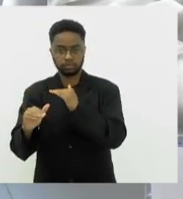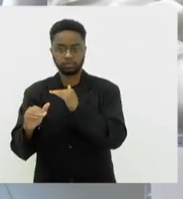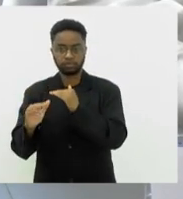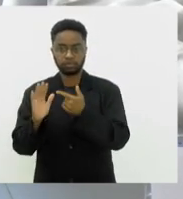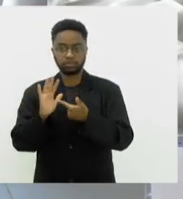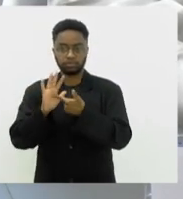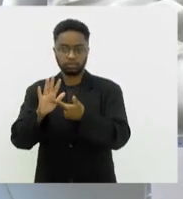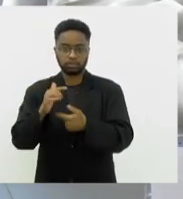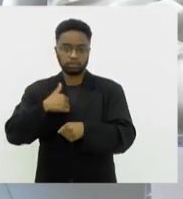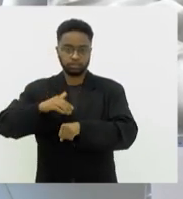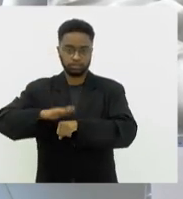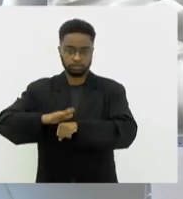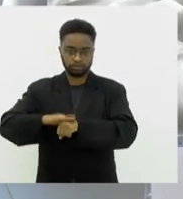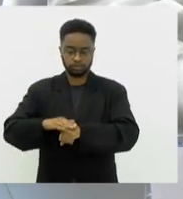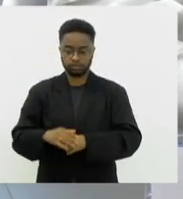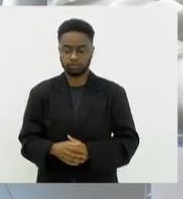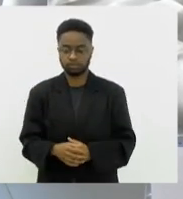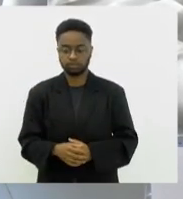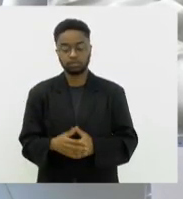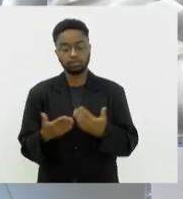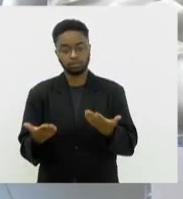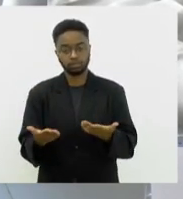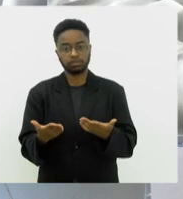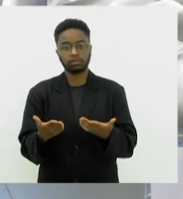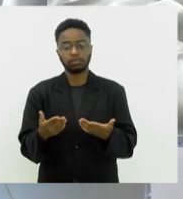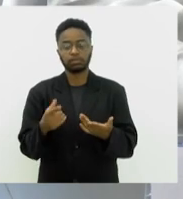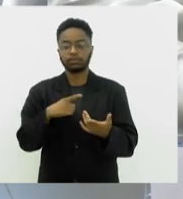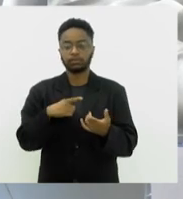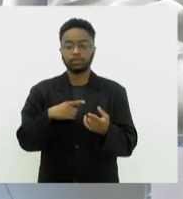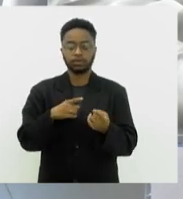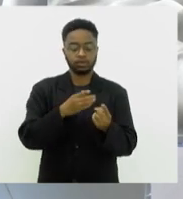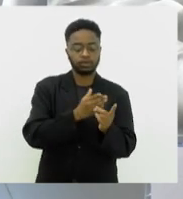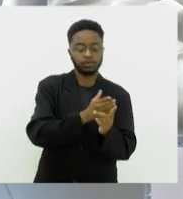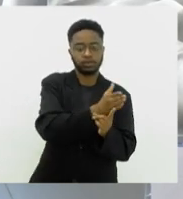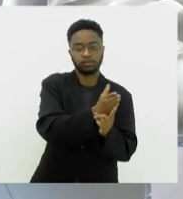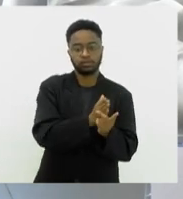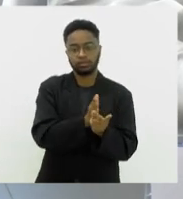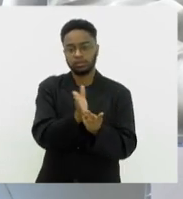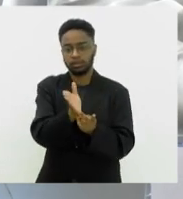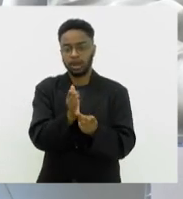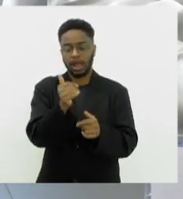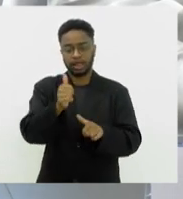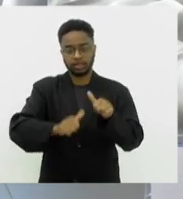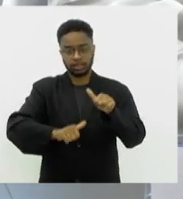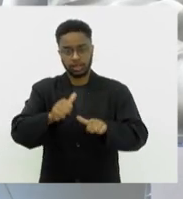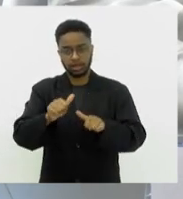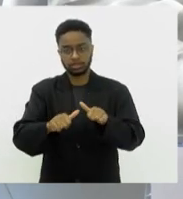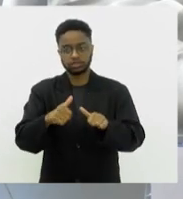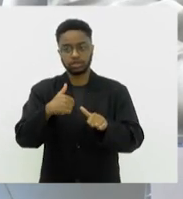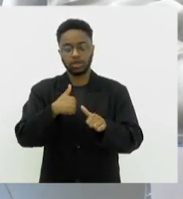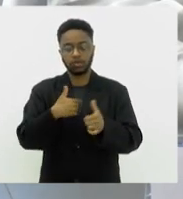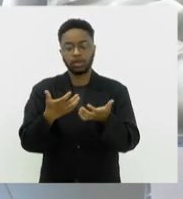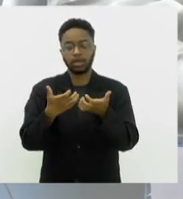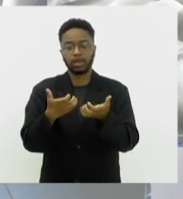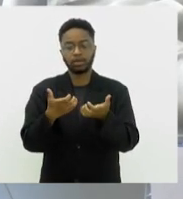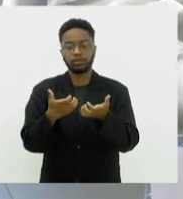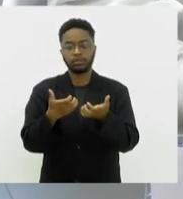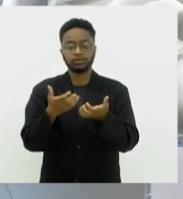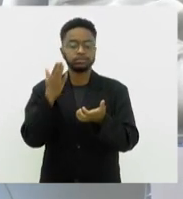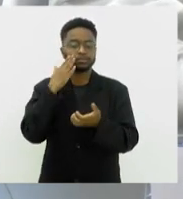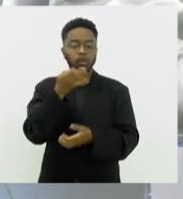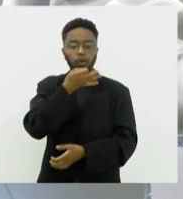por esta presidência é portanto sobre essas duas perspectivas de análise que passam a ouvir os membros dessa